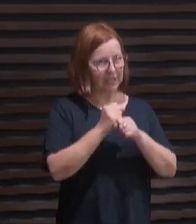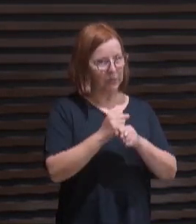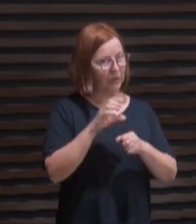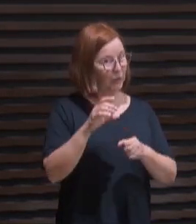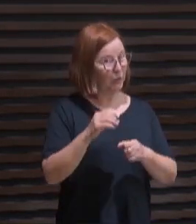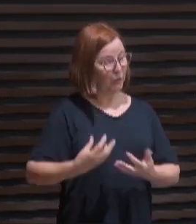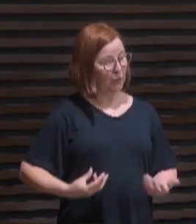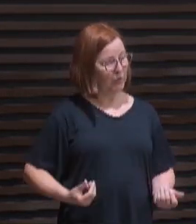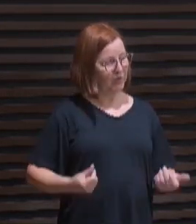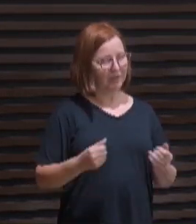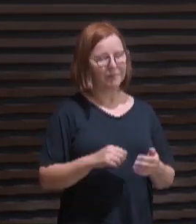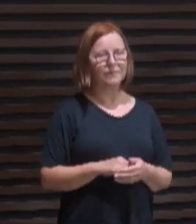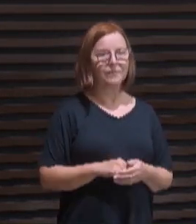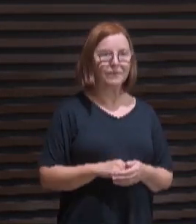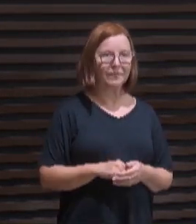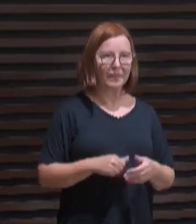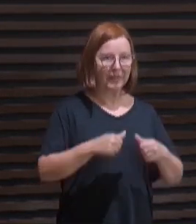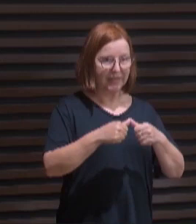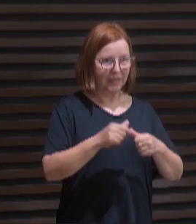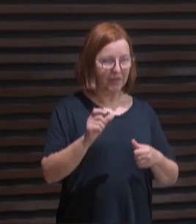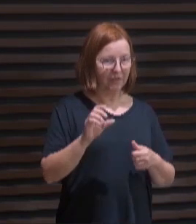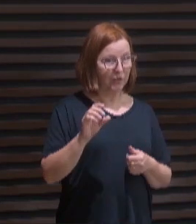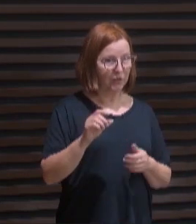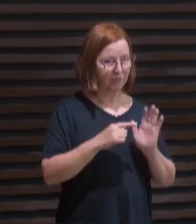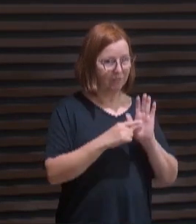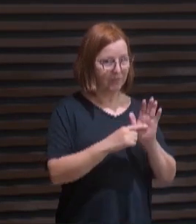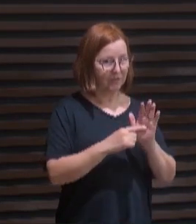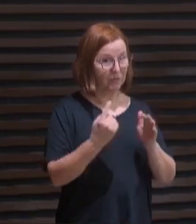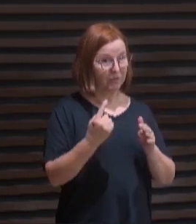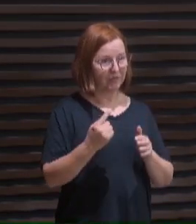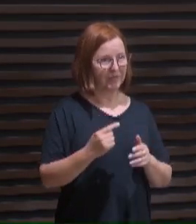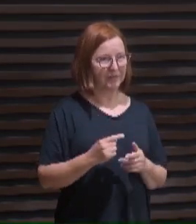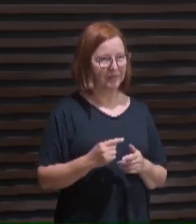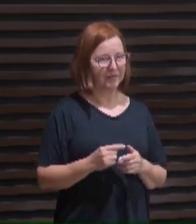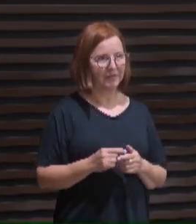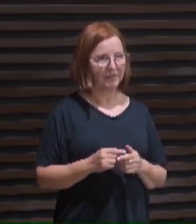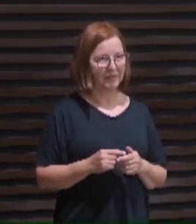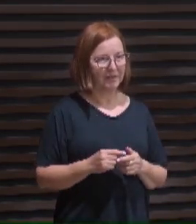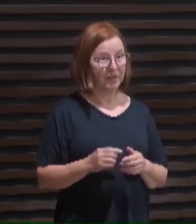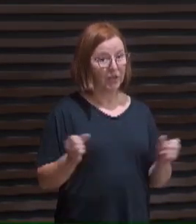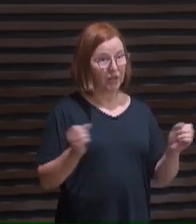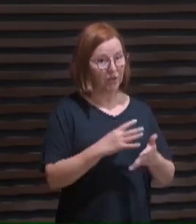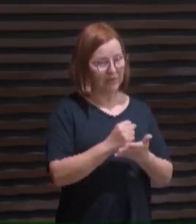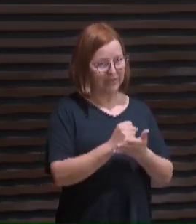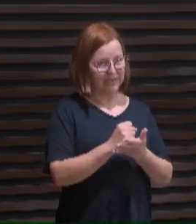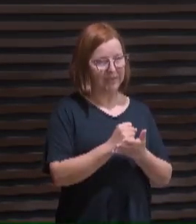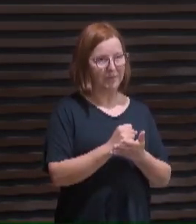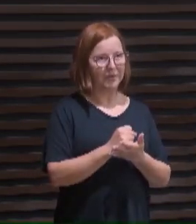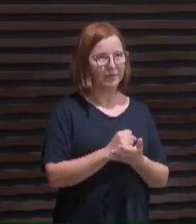Essa palavra também só aparece uma vez mais no Novo Testamento, quando ela